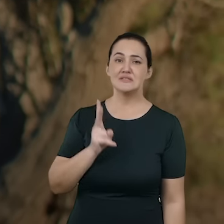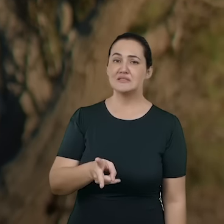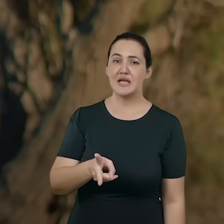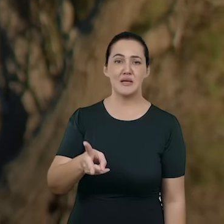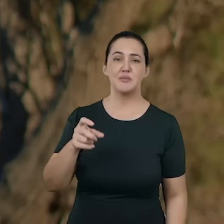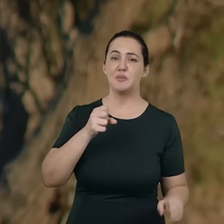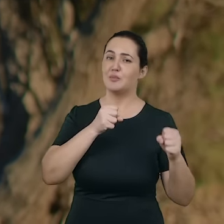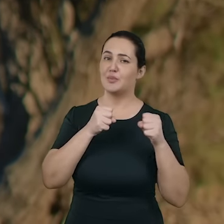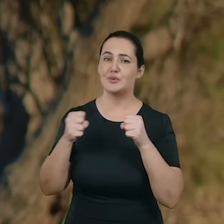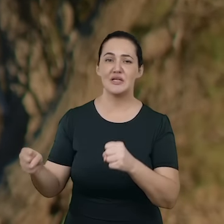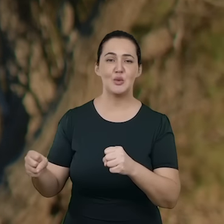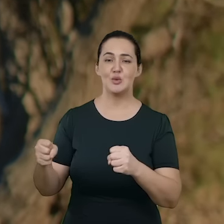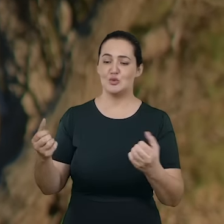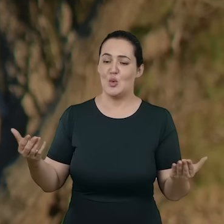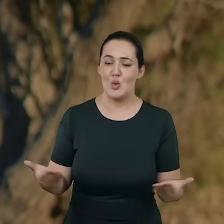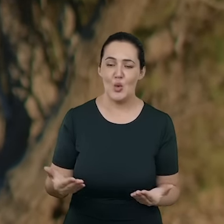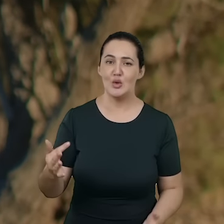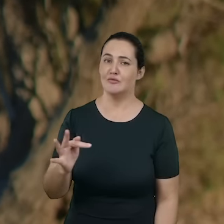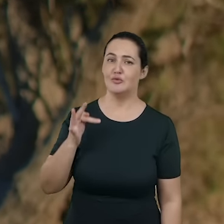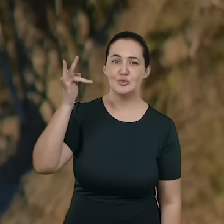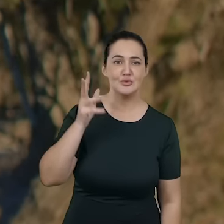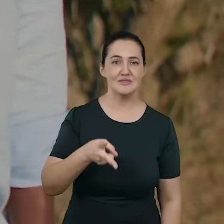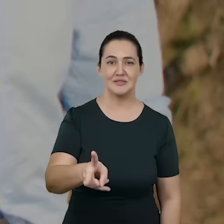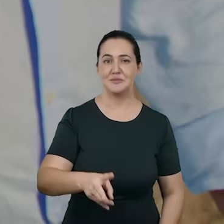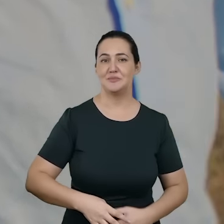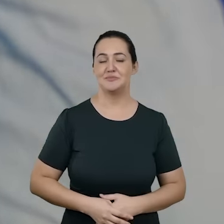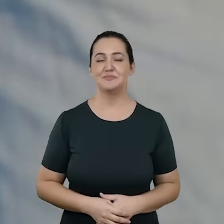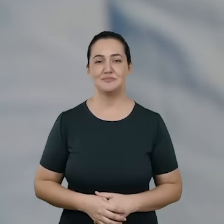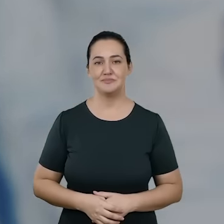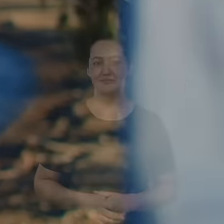e sempre será o Senhor da história.